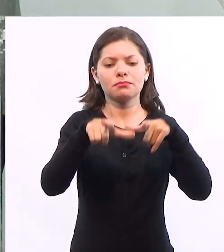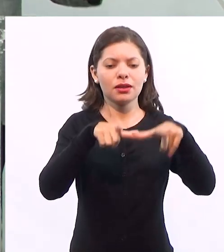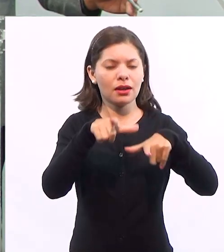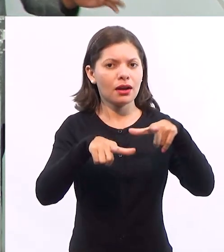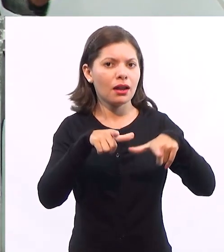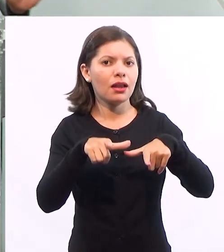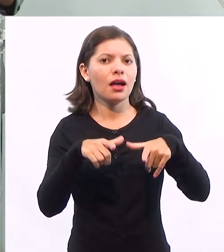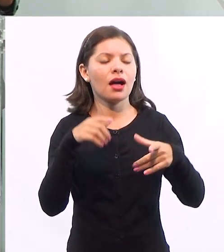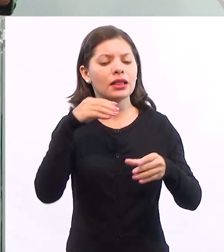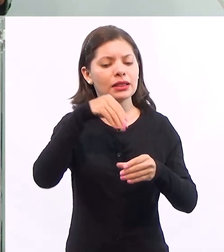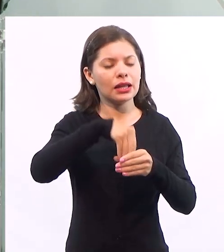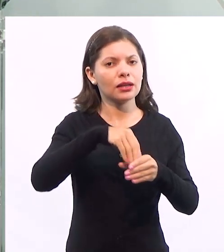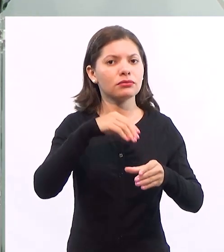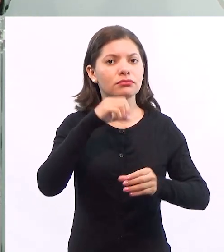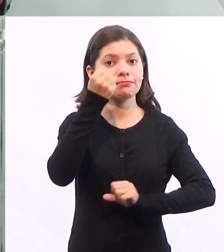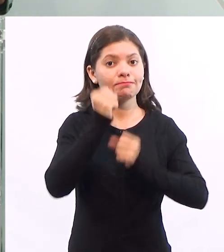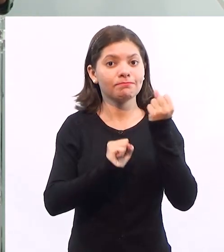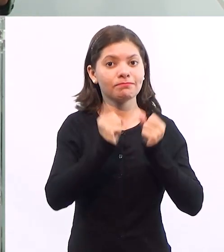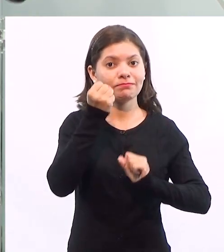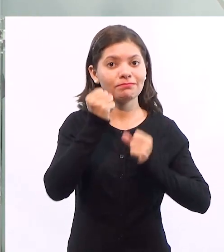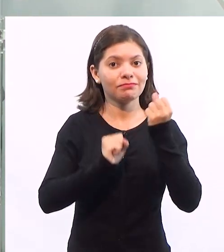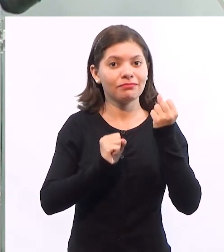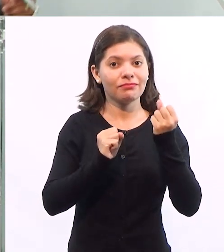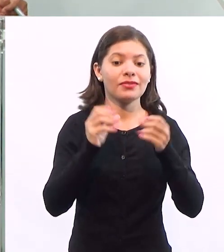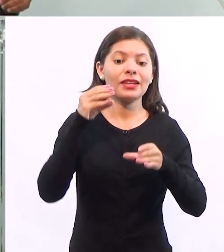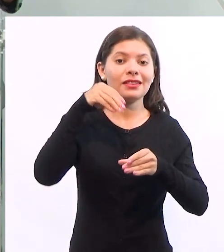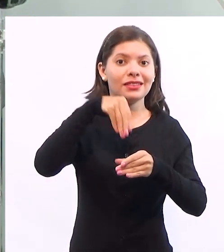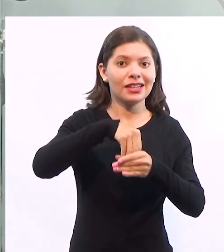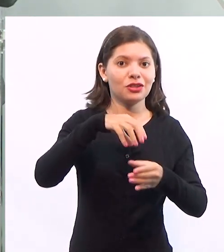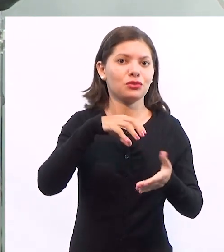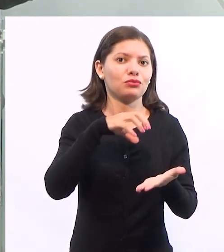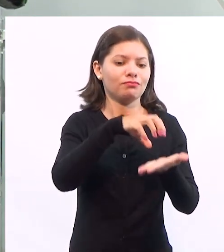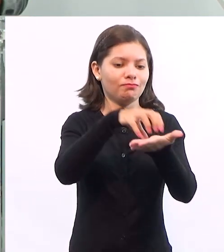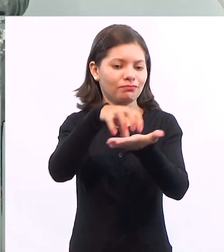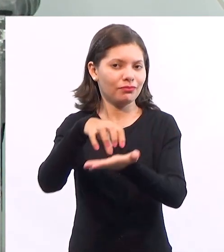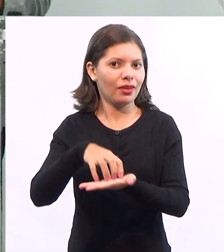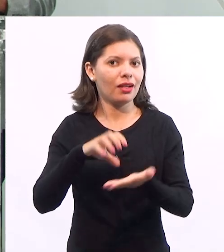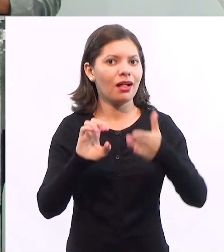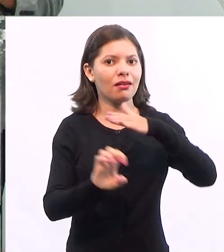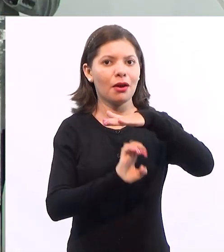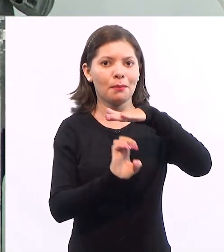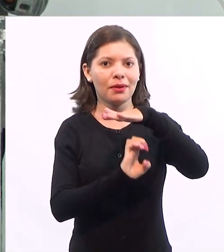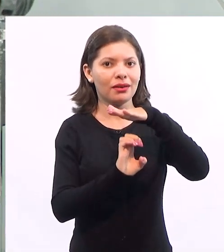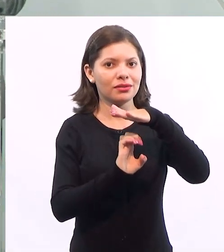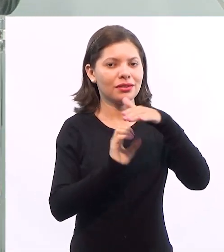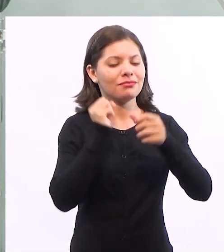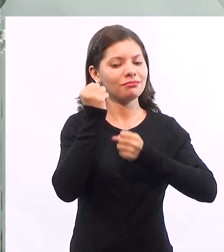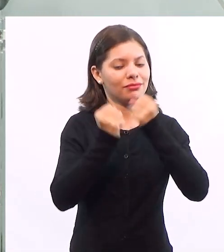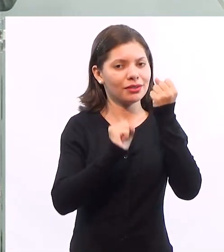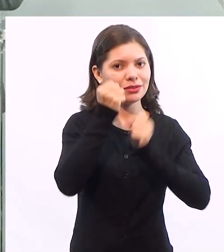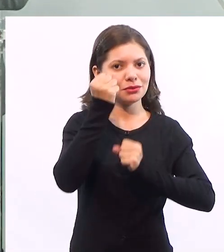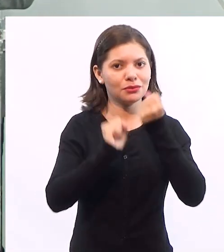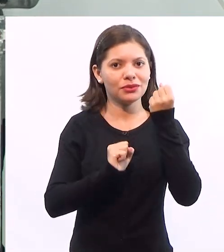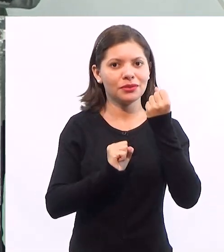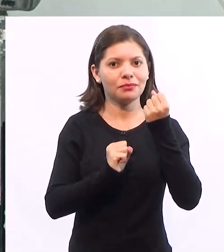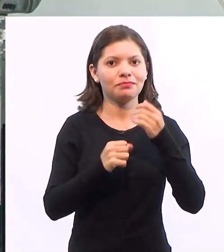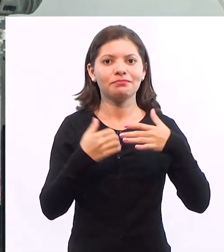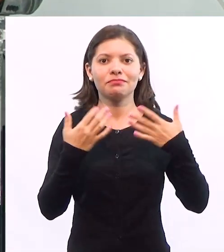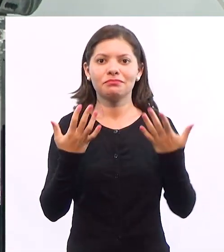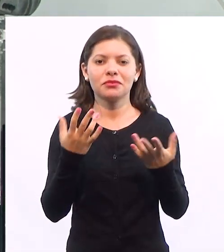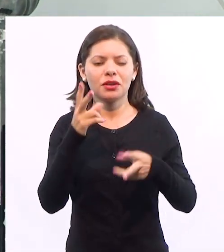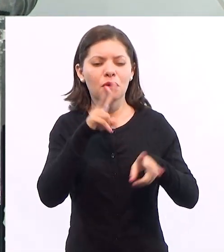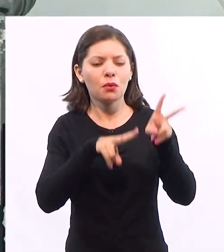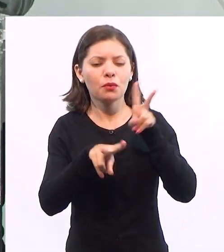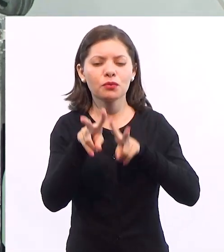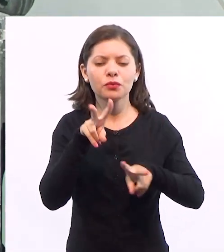o seu trabalho ali dentro das indústrias, tá? Dentro das organizações, não só indústrias, né? Mas principalmente nas indústrias. Então ele não